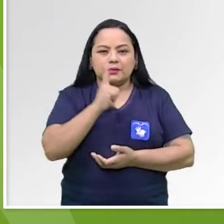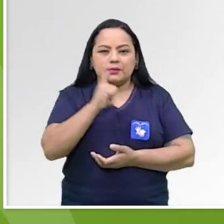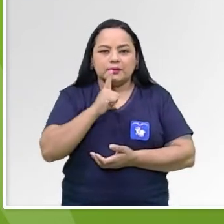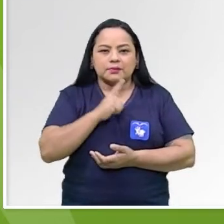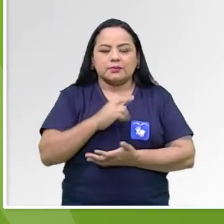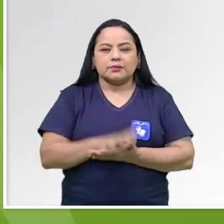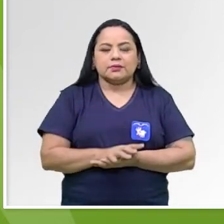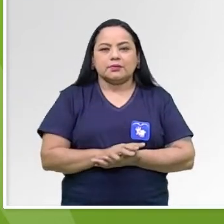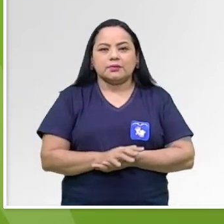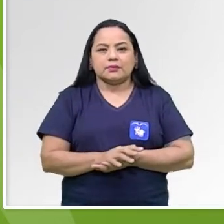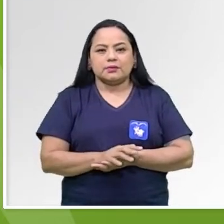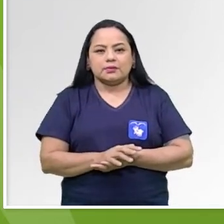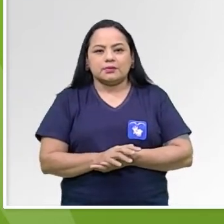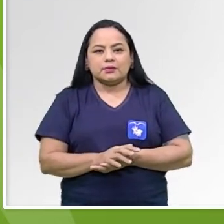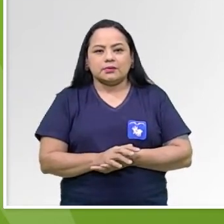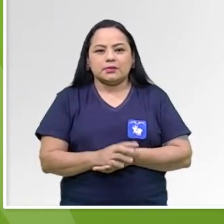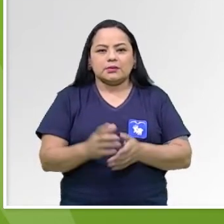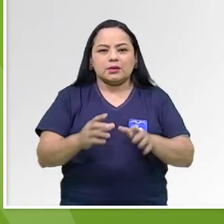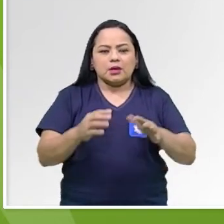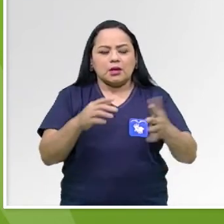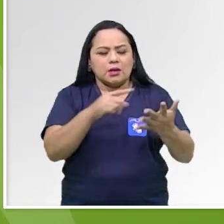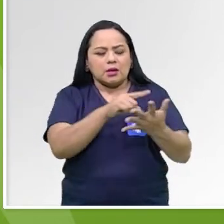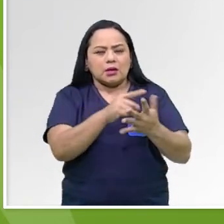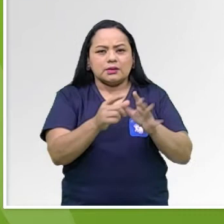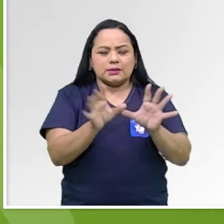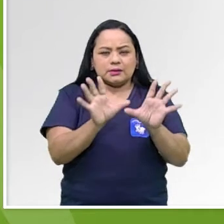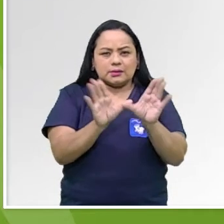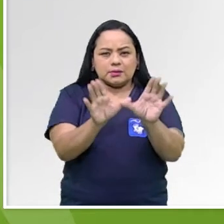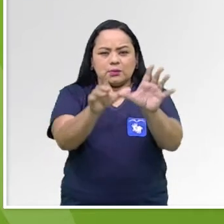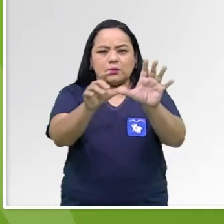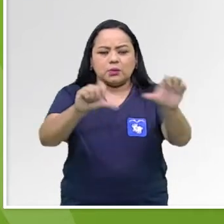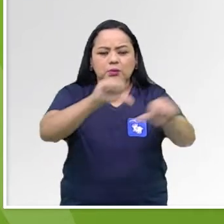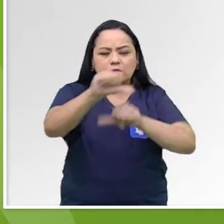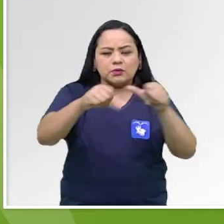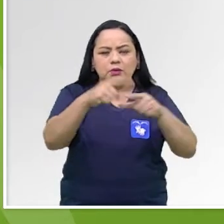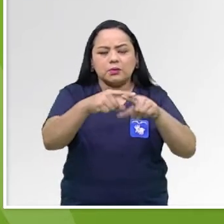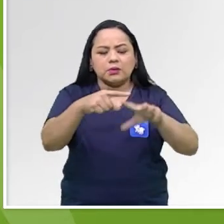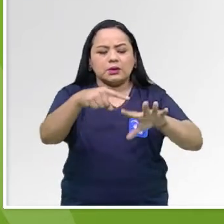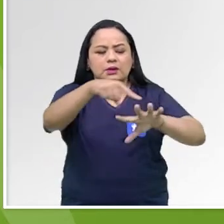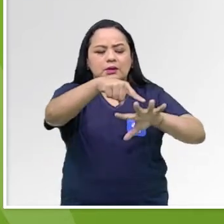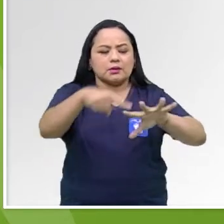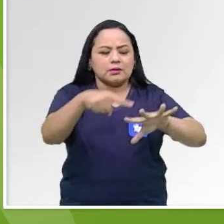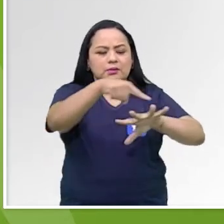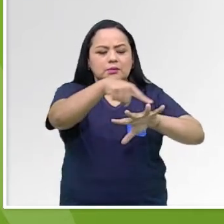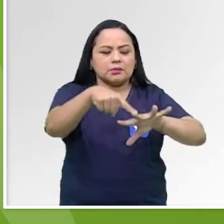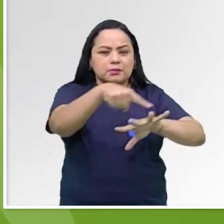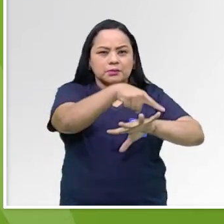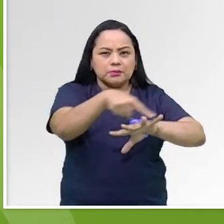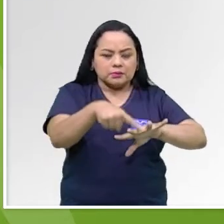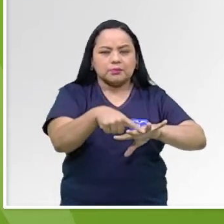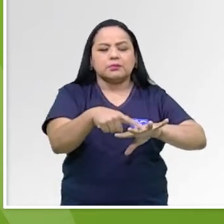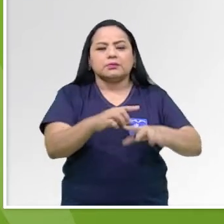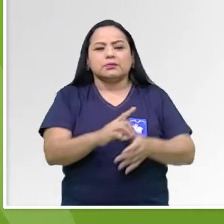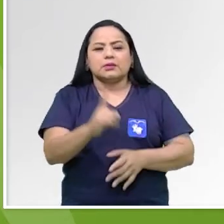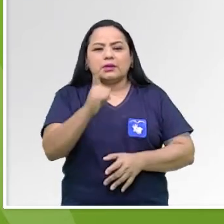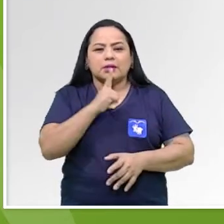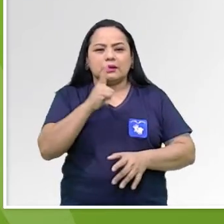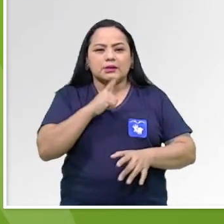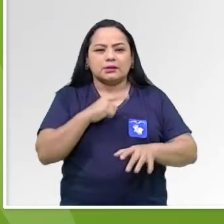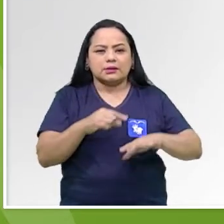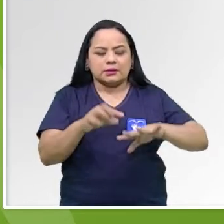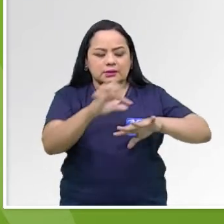membros anteriores modificados para sustentar a membrana voadora. Então, como eu falei para vocês, aqui tem uma membrana